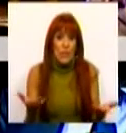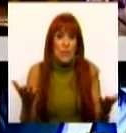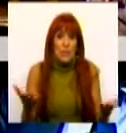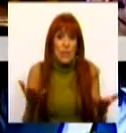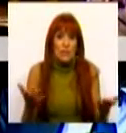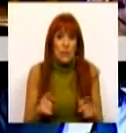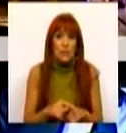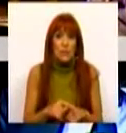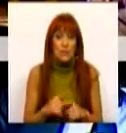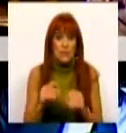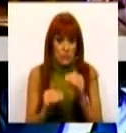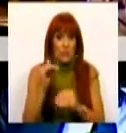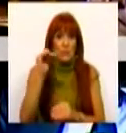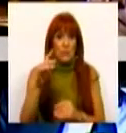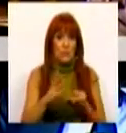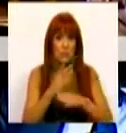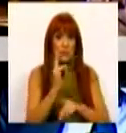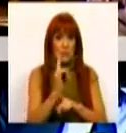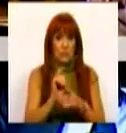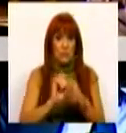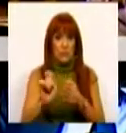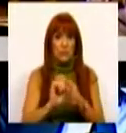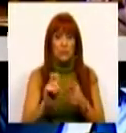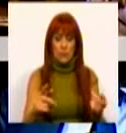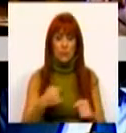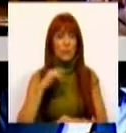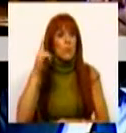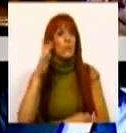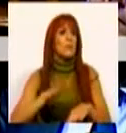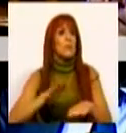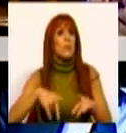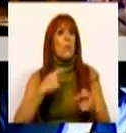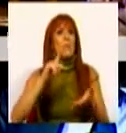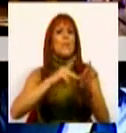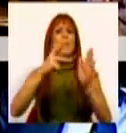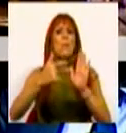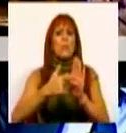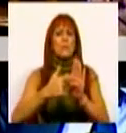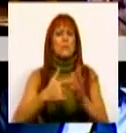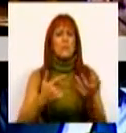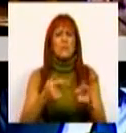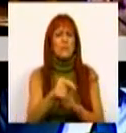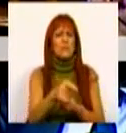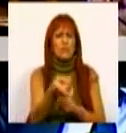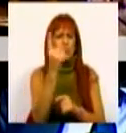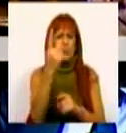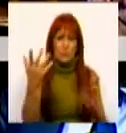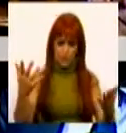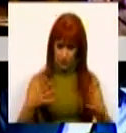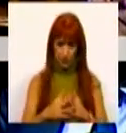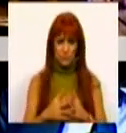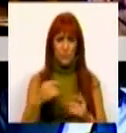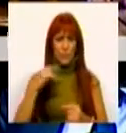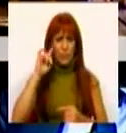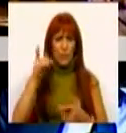e se não mais alta, e continua a pagar. E, portanto, se fôssemos apenas por uma questão técnica, não iríamos lá.